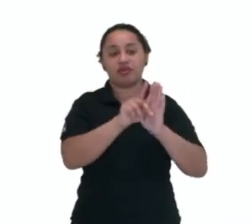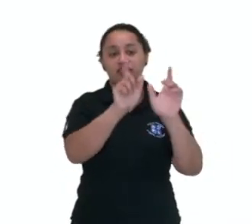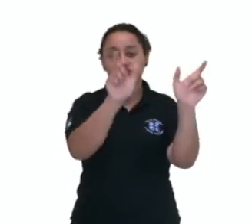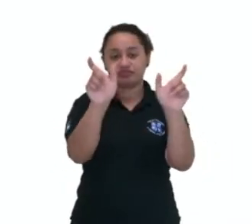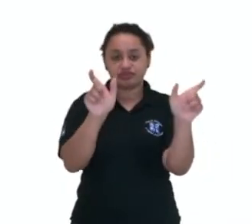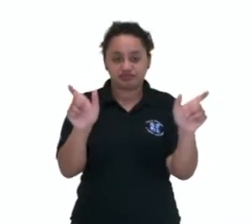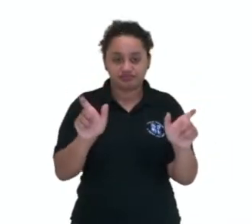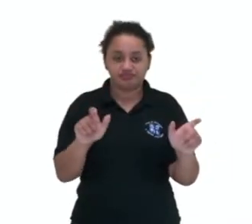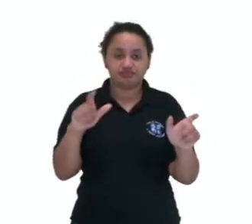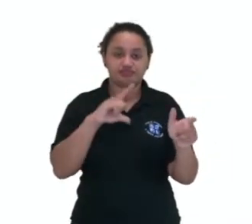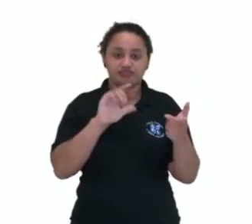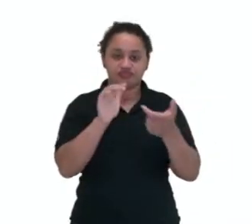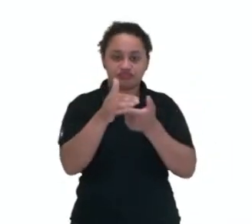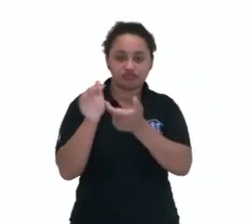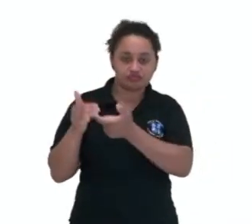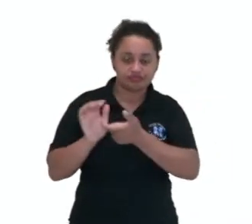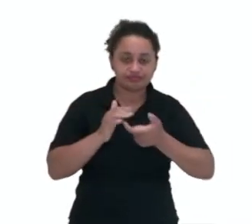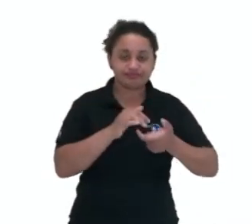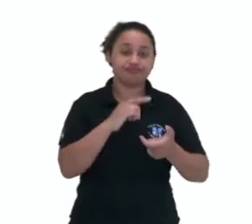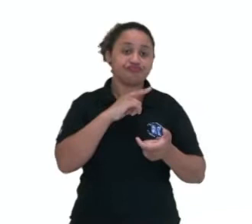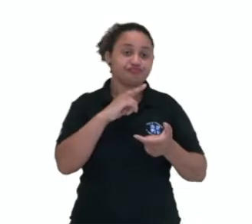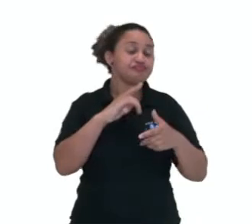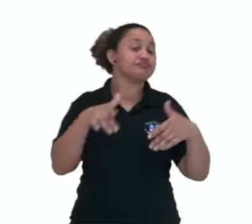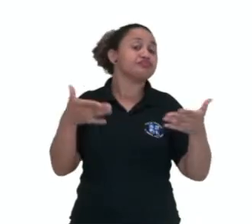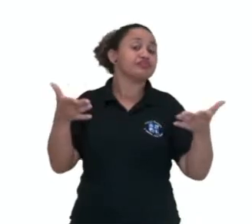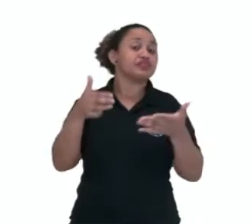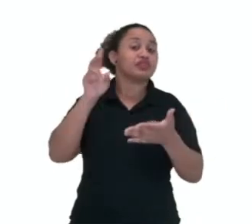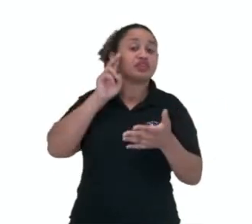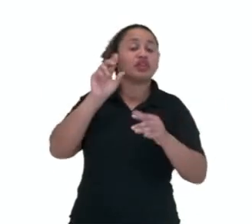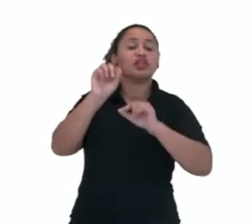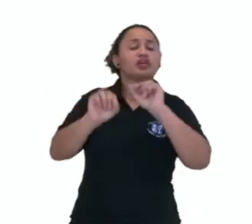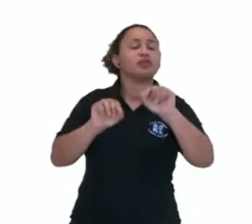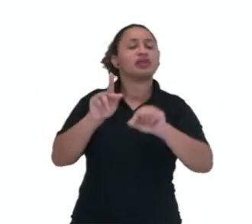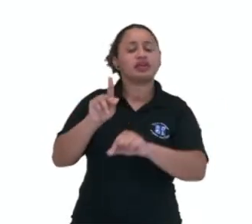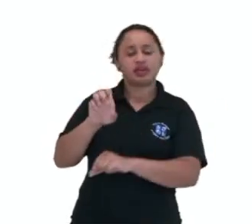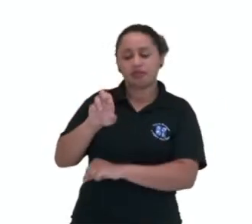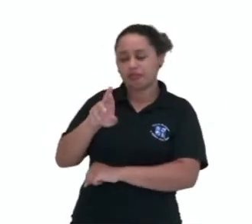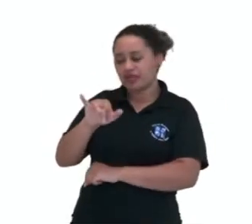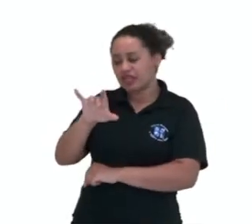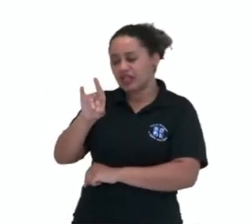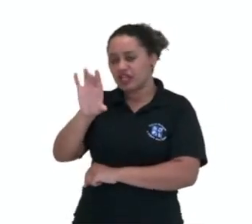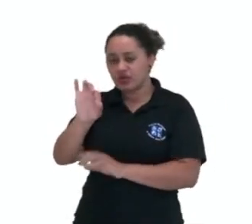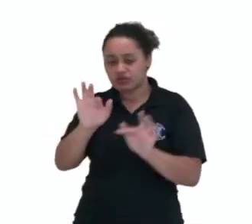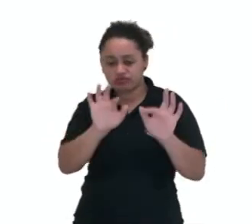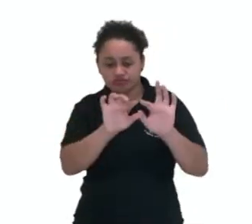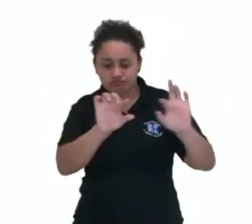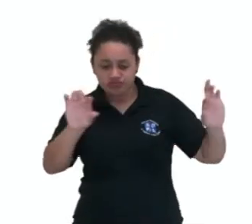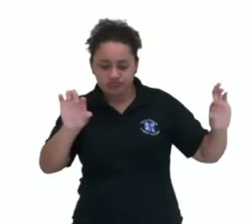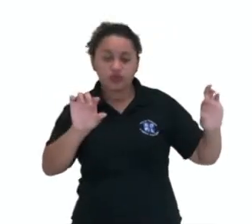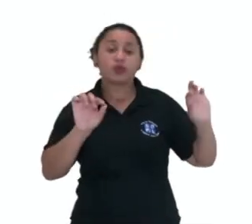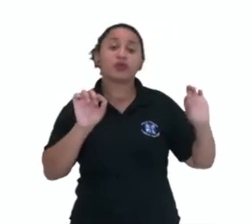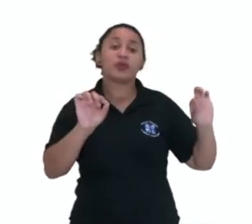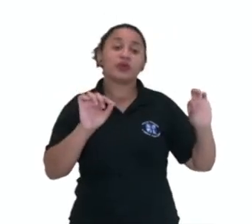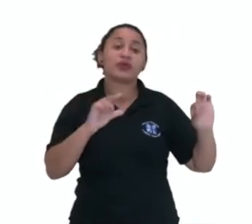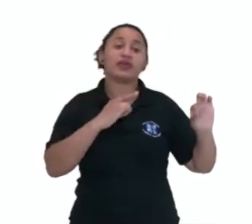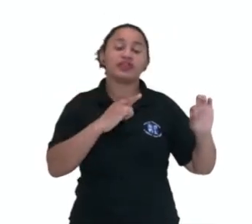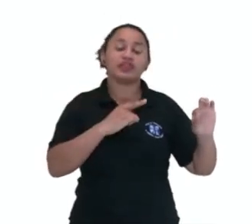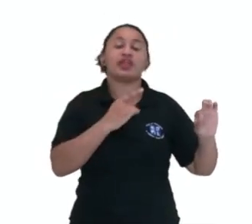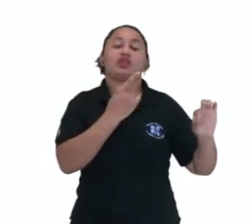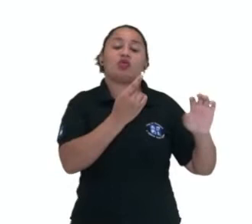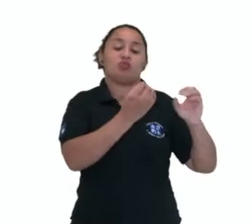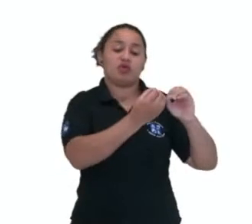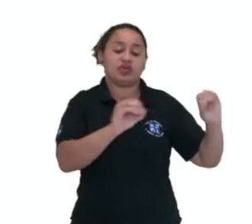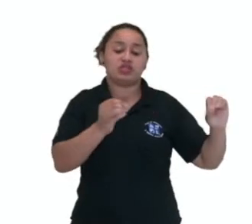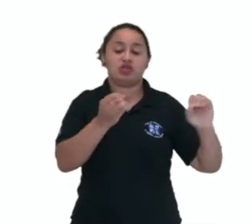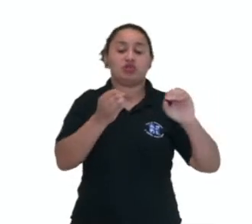Então vamos relembrar agora, a partir disso, o que é um período. Vejam, um período é a frase formada por uma ou mais orações,